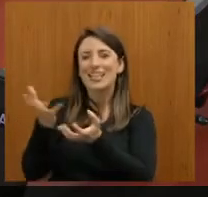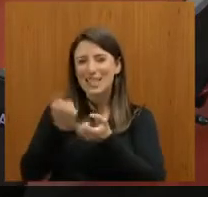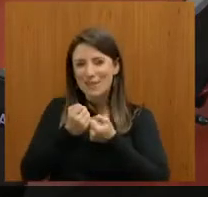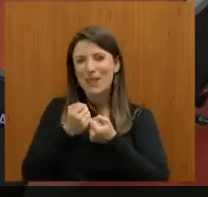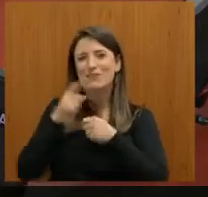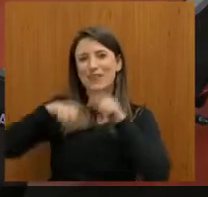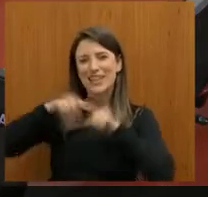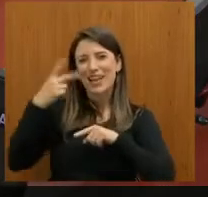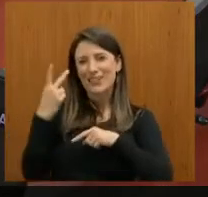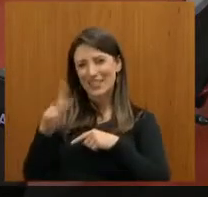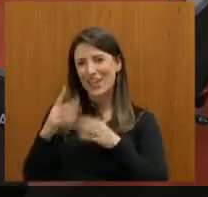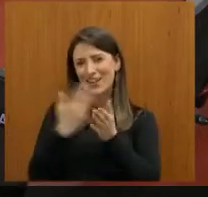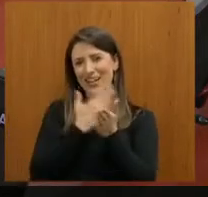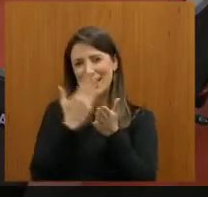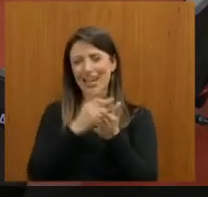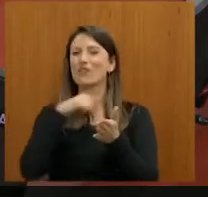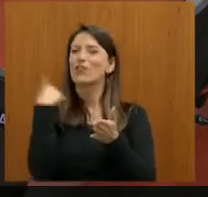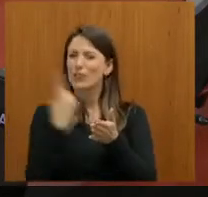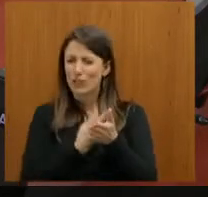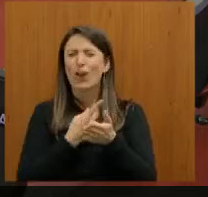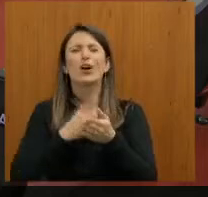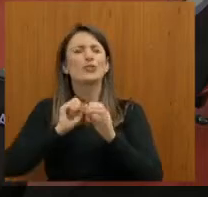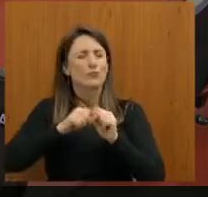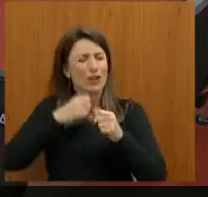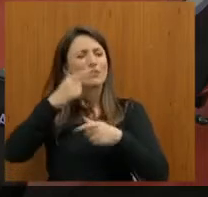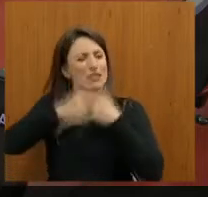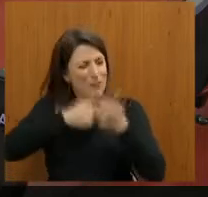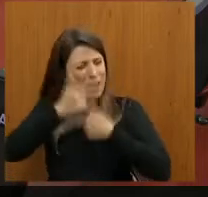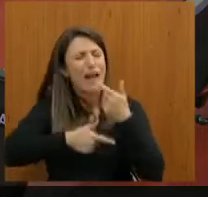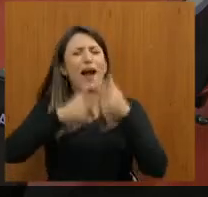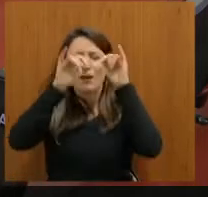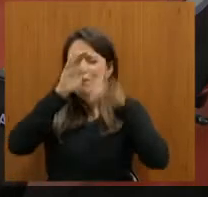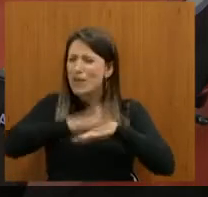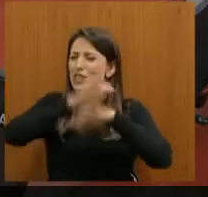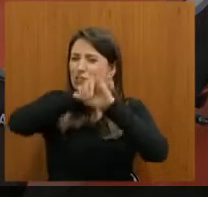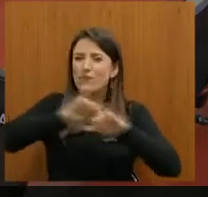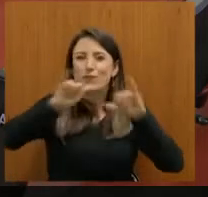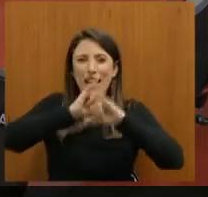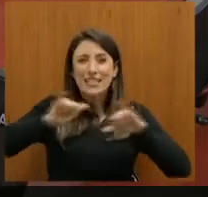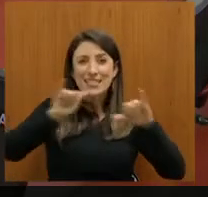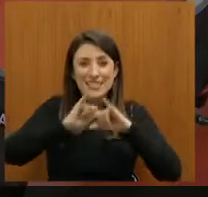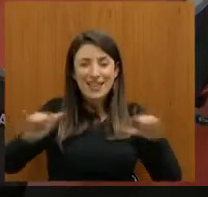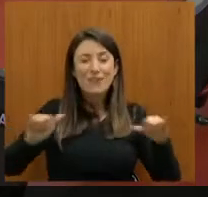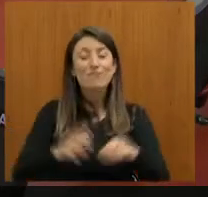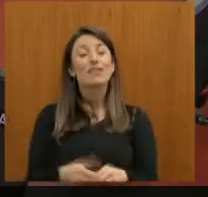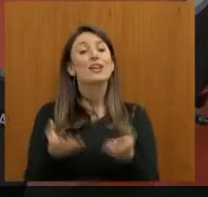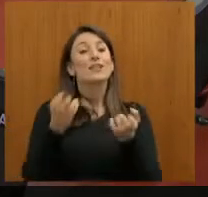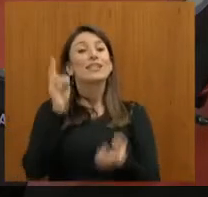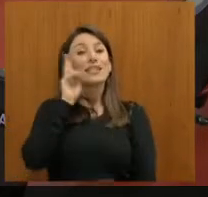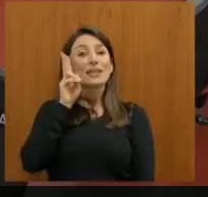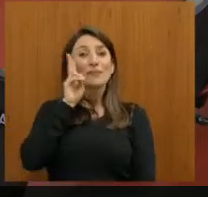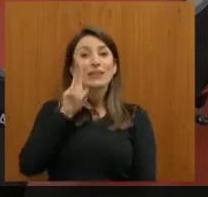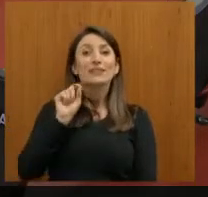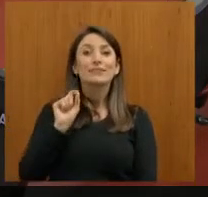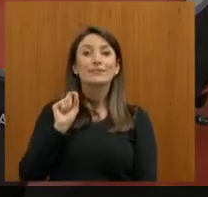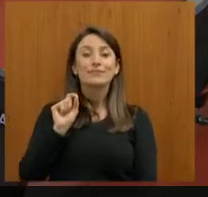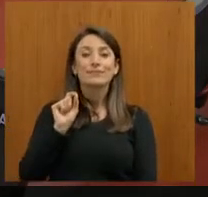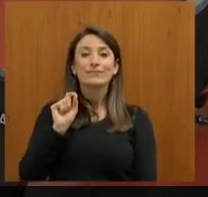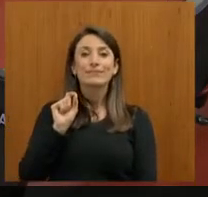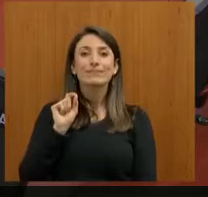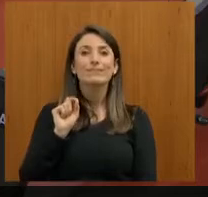trabalhar né no fortalecimento da divulgação é que pudermos aqui e eu queria testar tá gente que